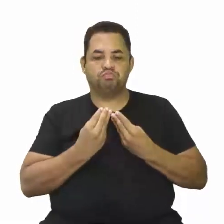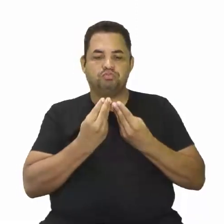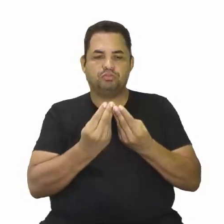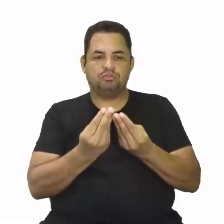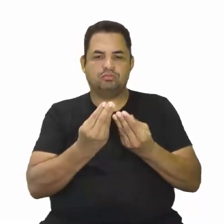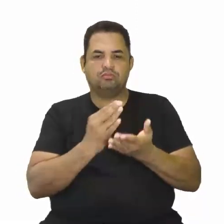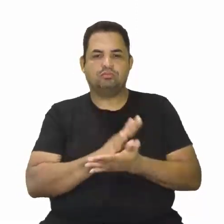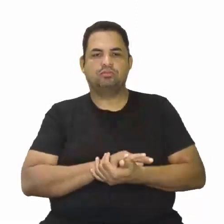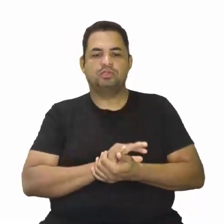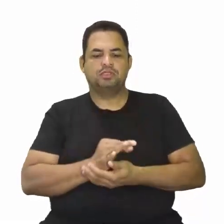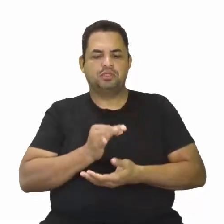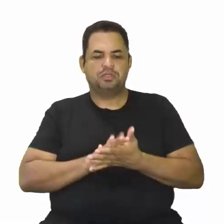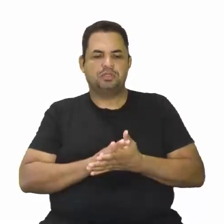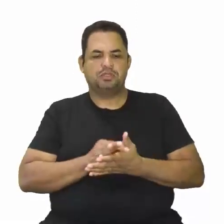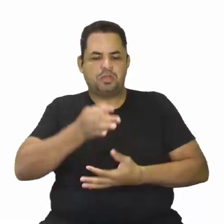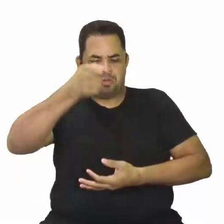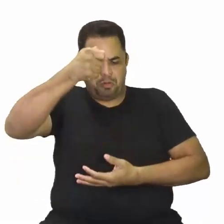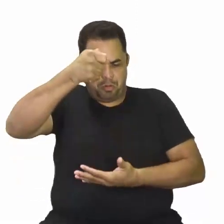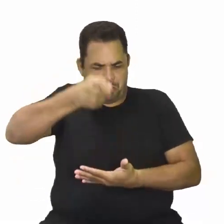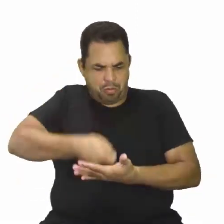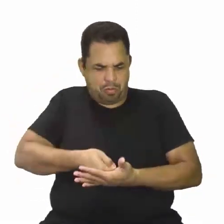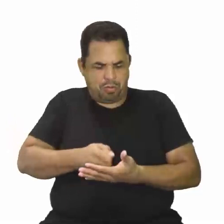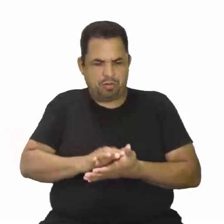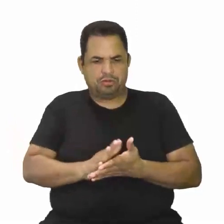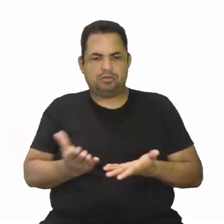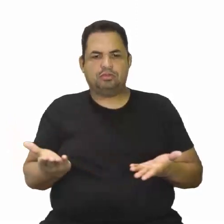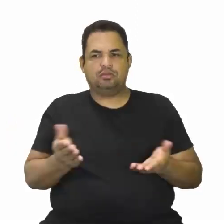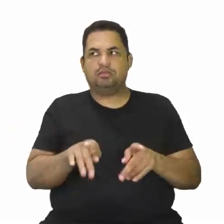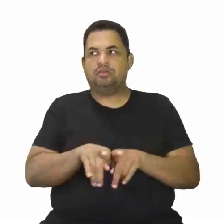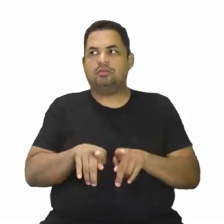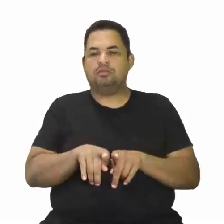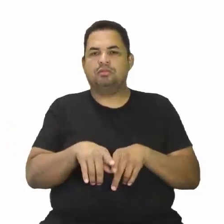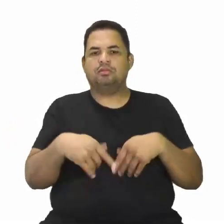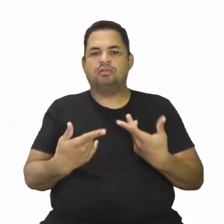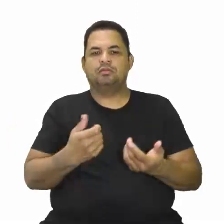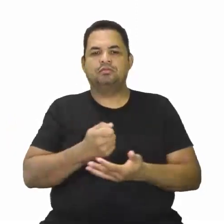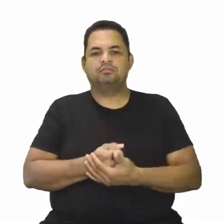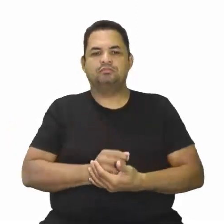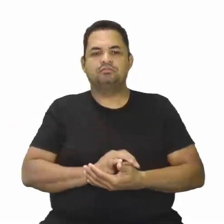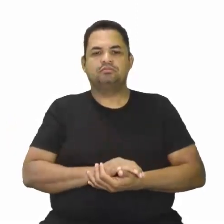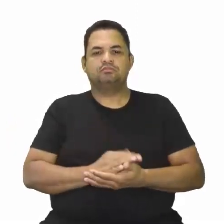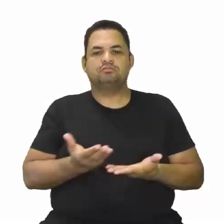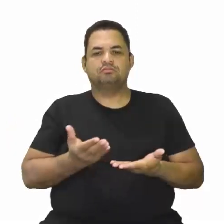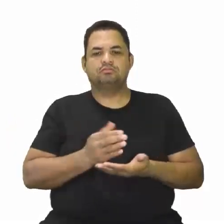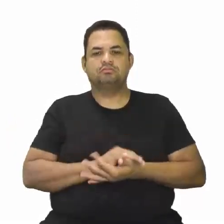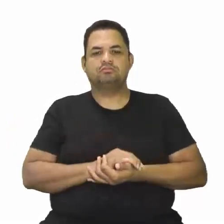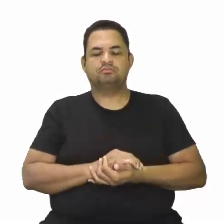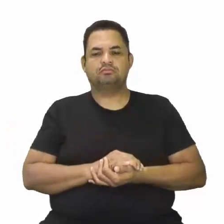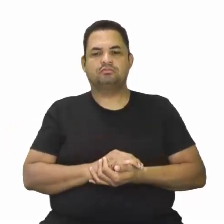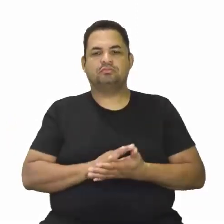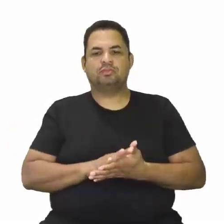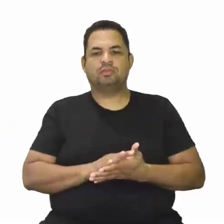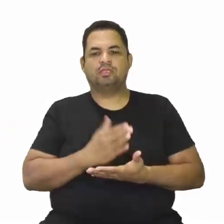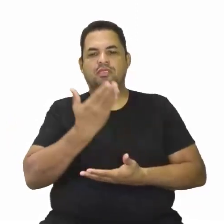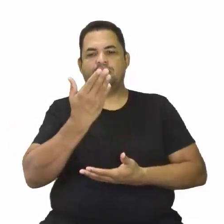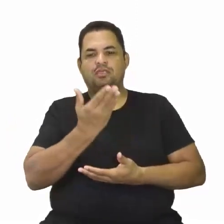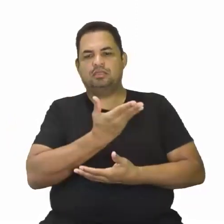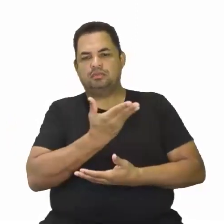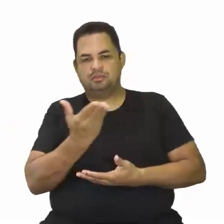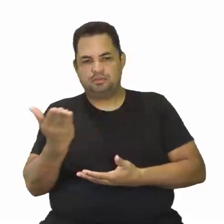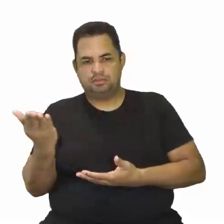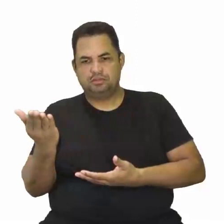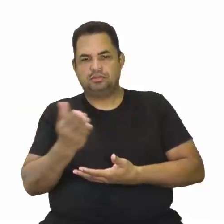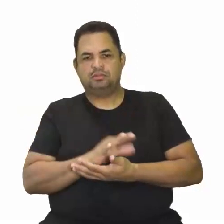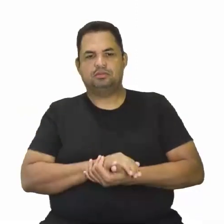pedidos e ordens de forma indireta, mas ordens. As expressões como